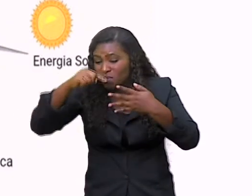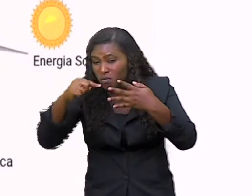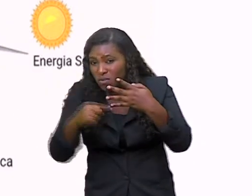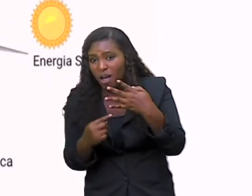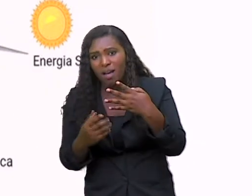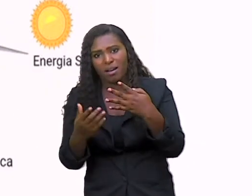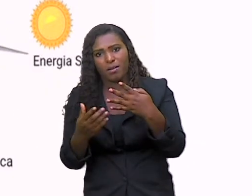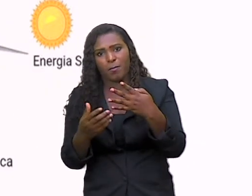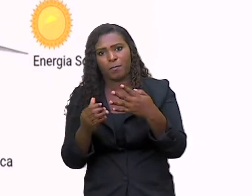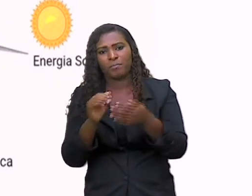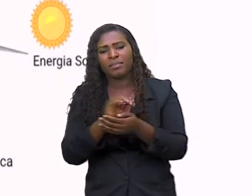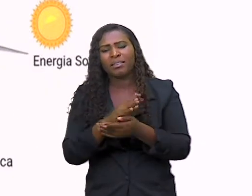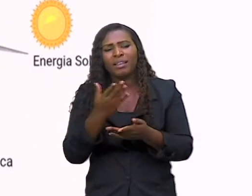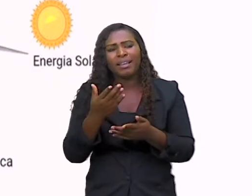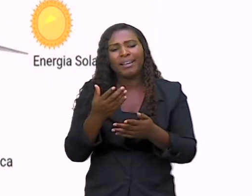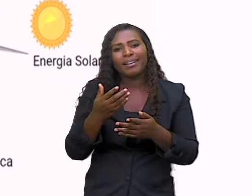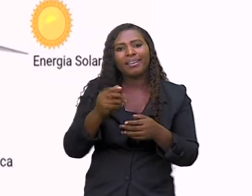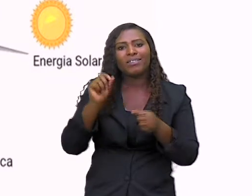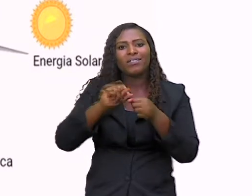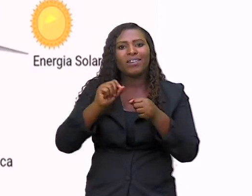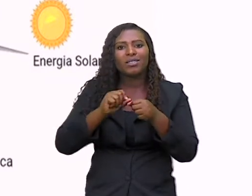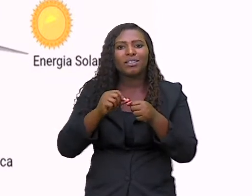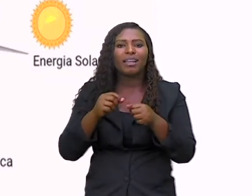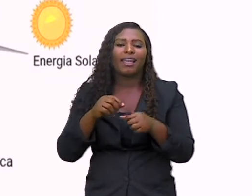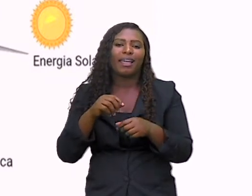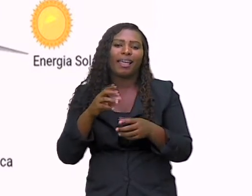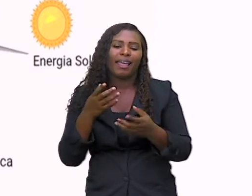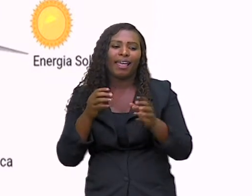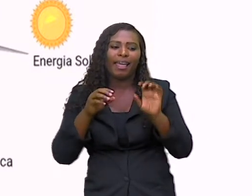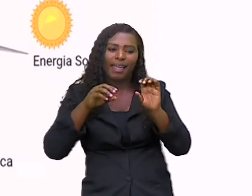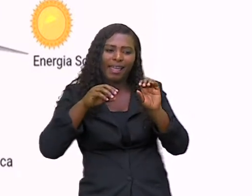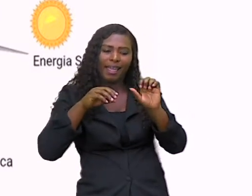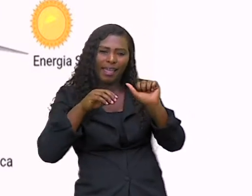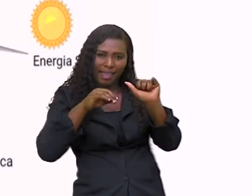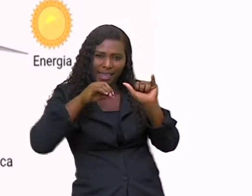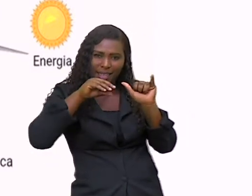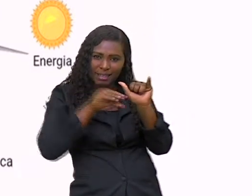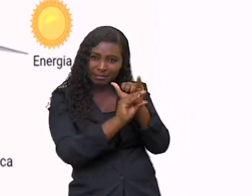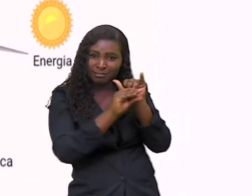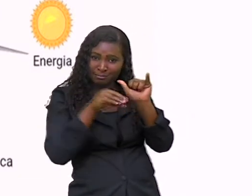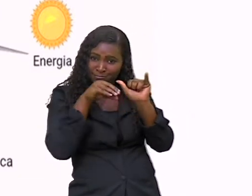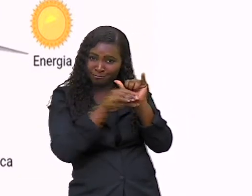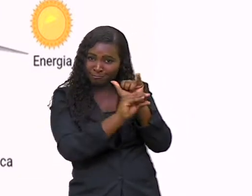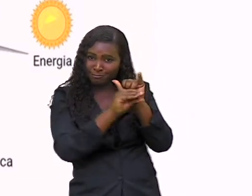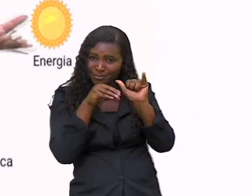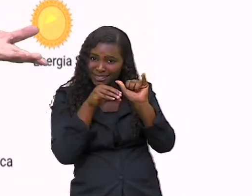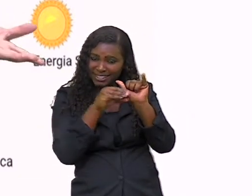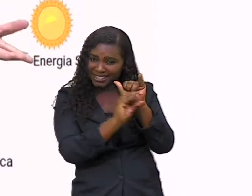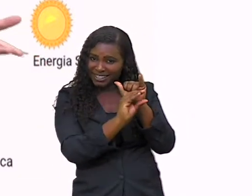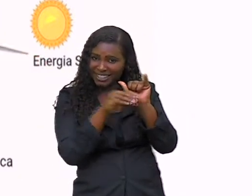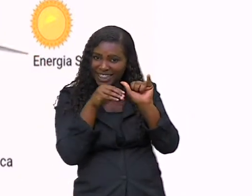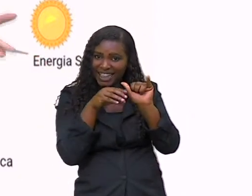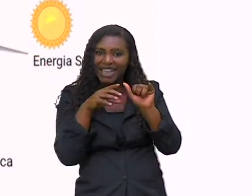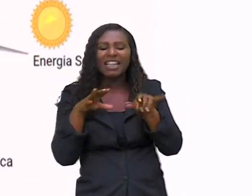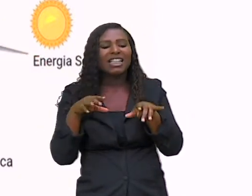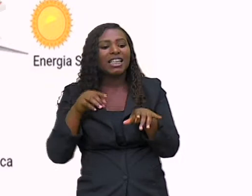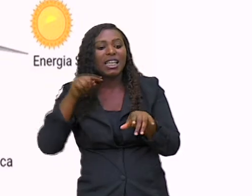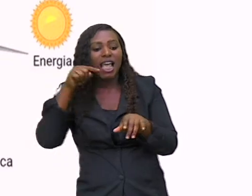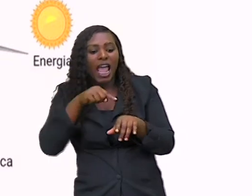A energia térmica ela é originada a partir da energia cinética, tendo em vista